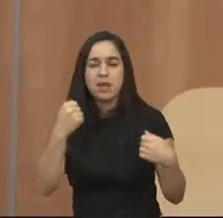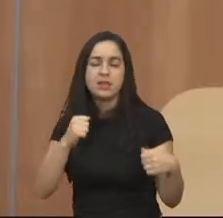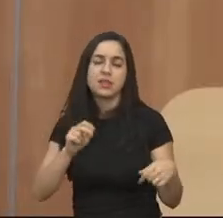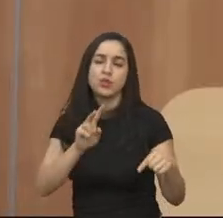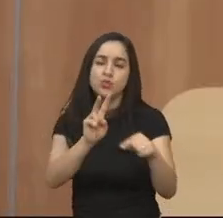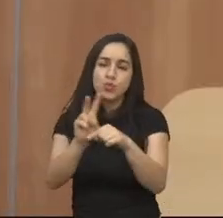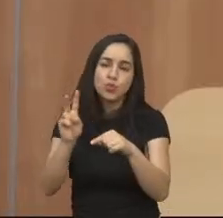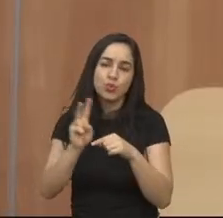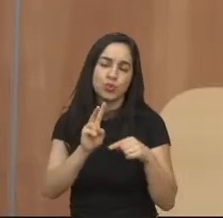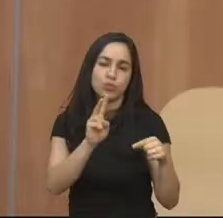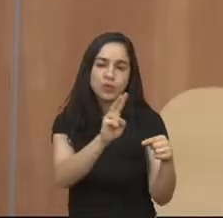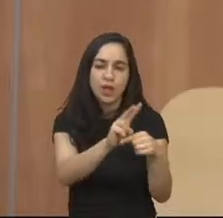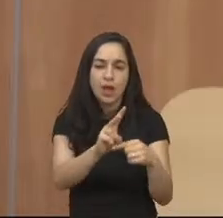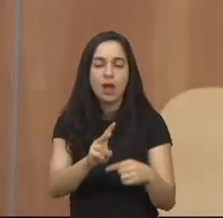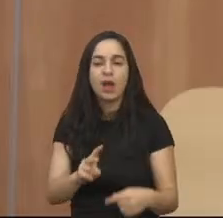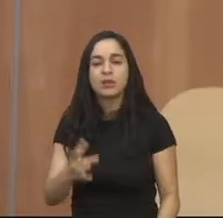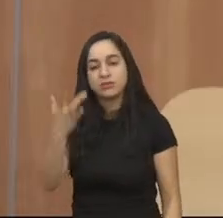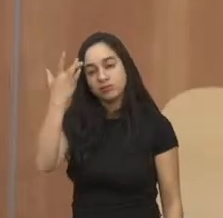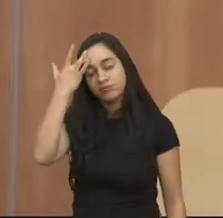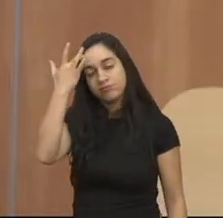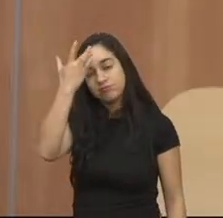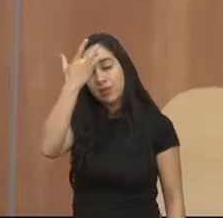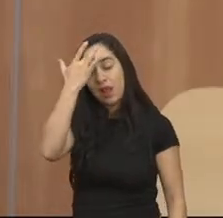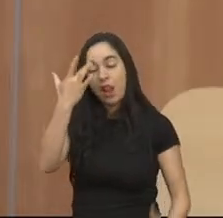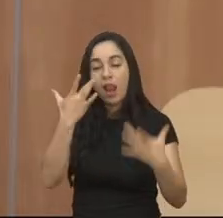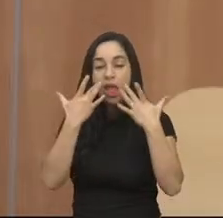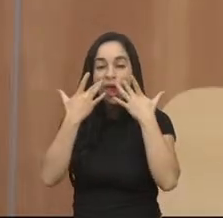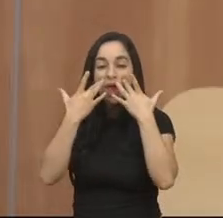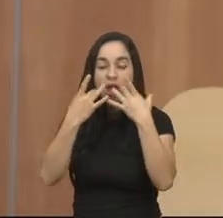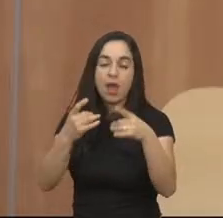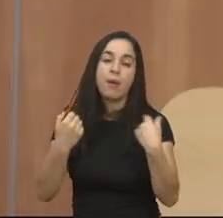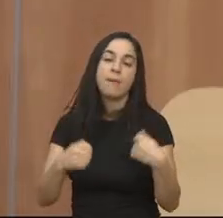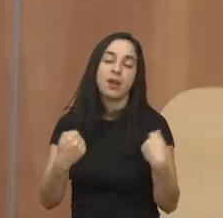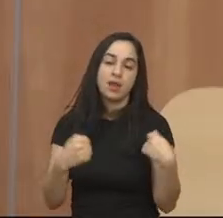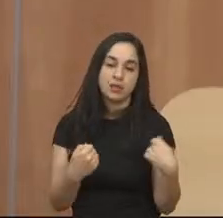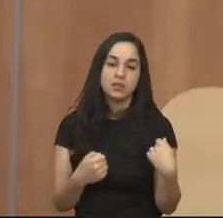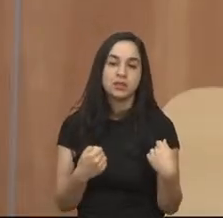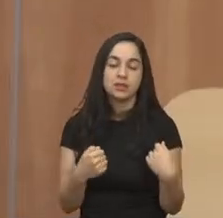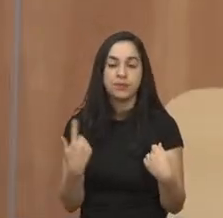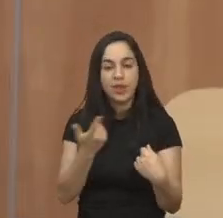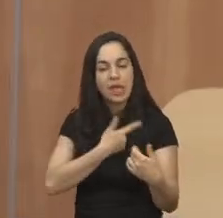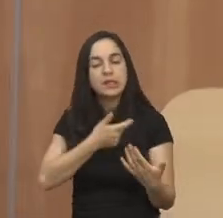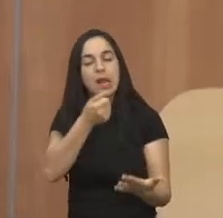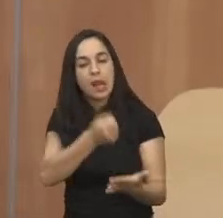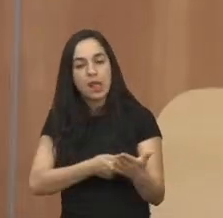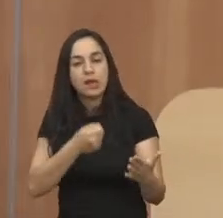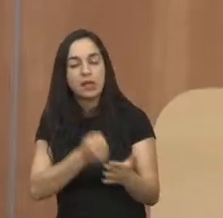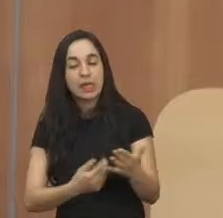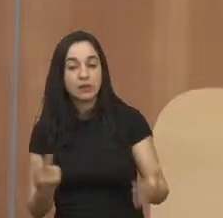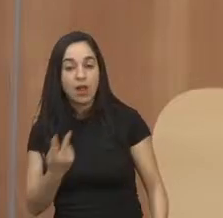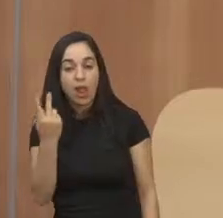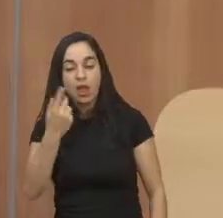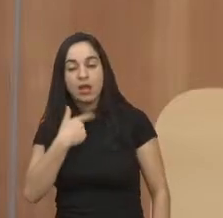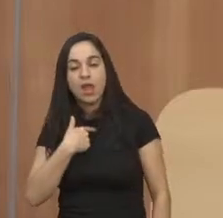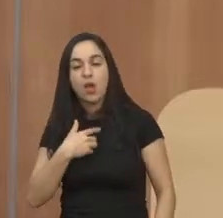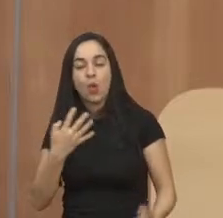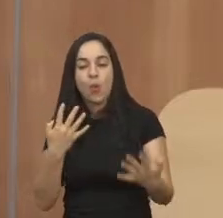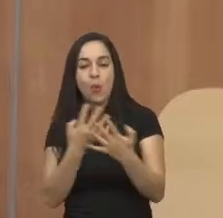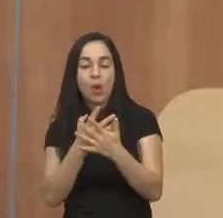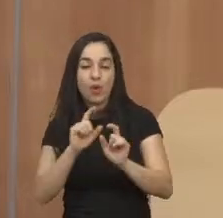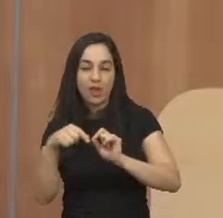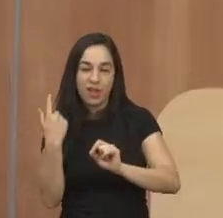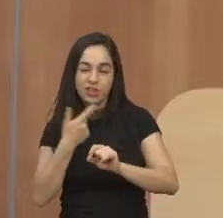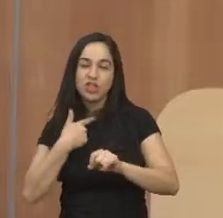psicológico, precisa de uma atenção da questão da rede pública. E estamos aqui para defender valores, e confesso, Jean, nós conversamos um